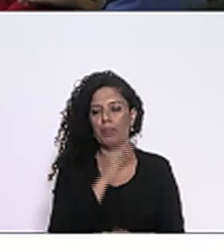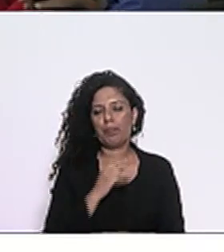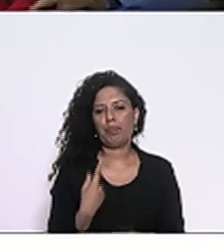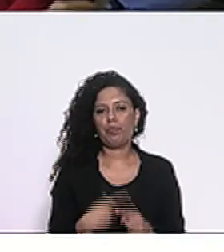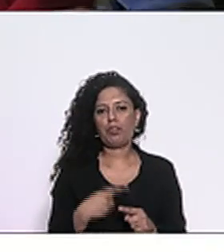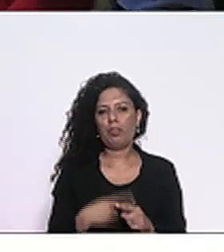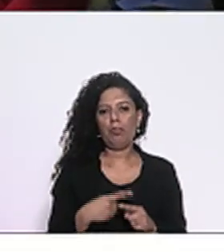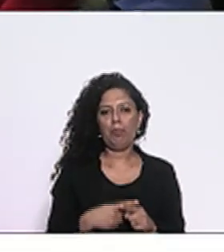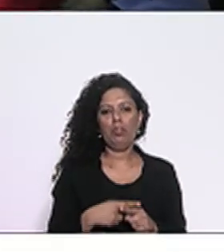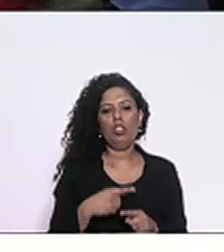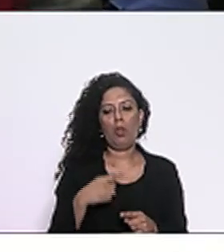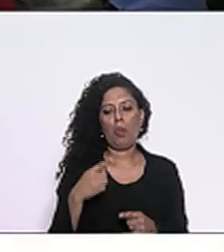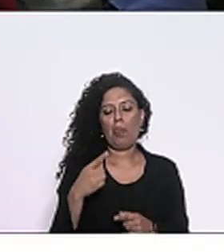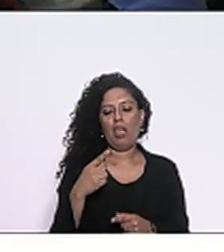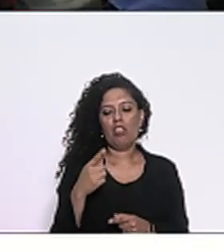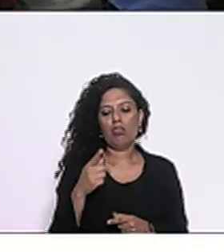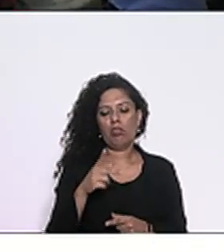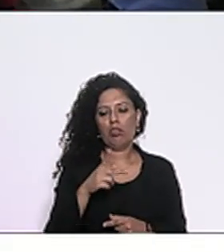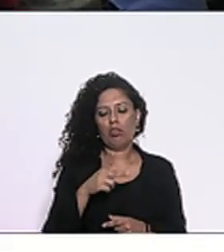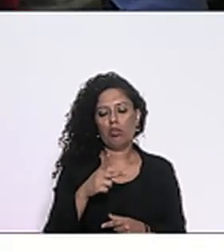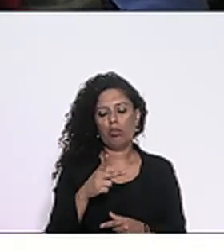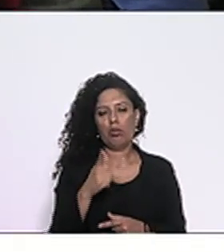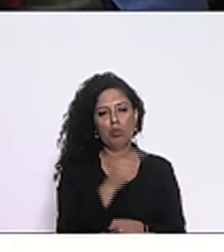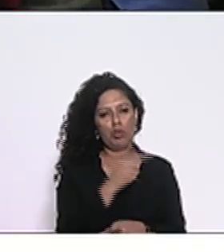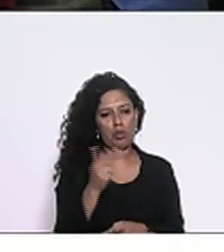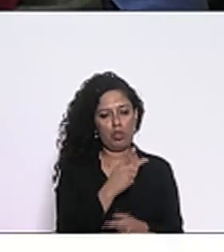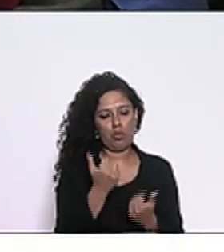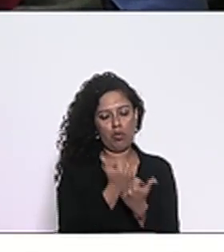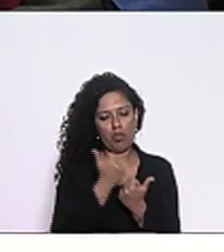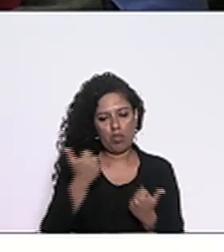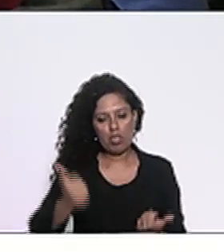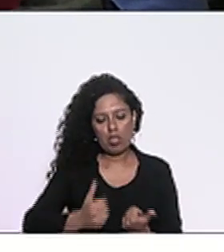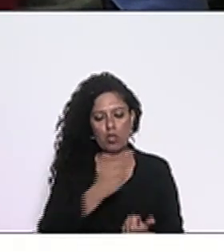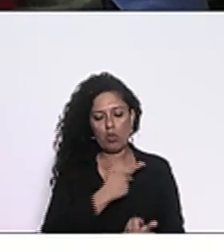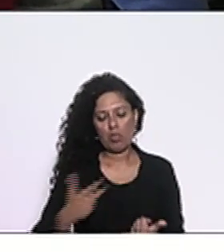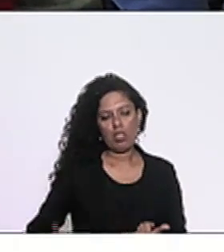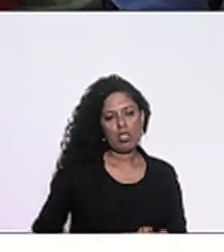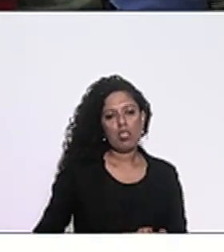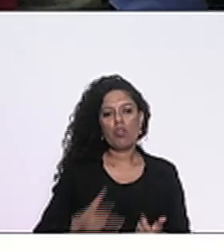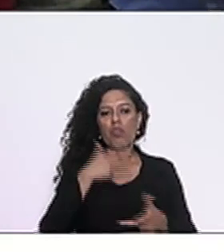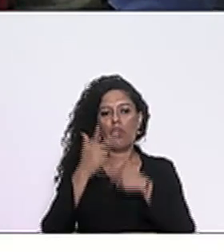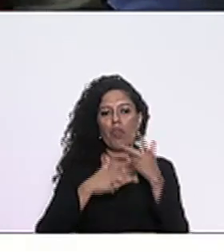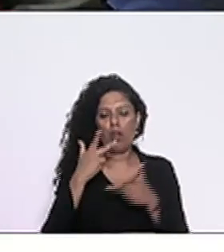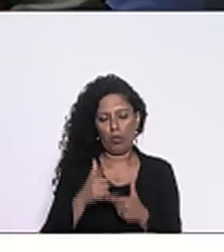presidentes e o ex-presidente não falaram. Foram bastante felizes e abrangentes.